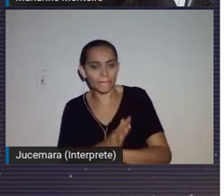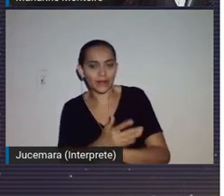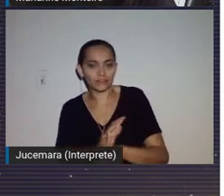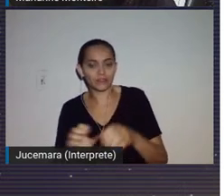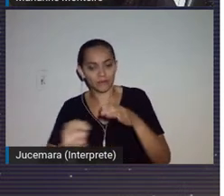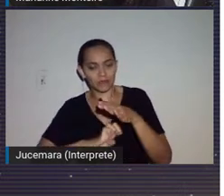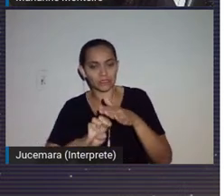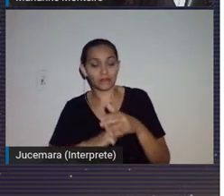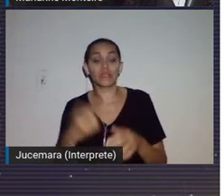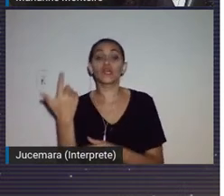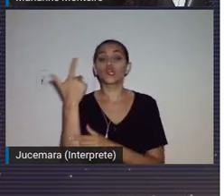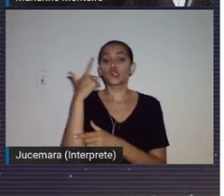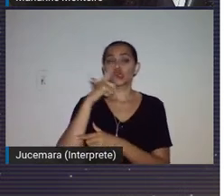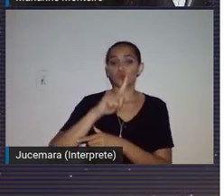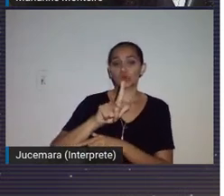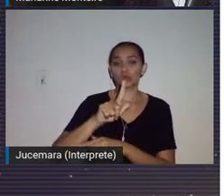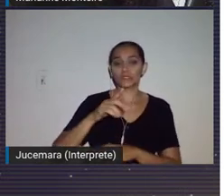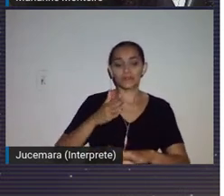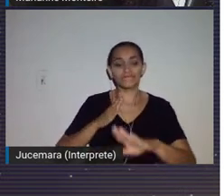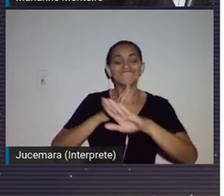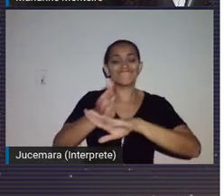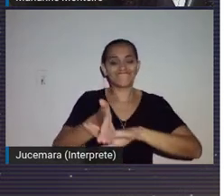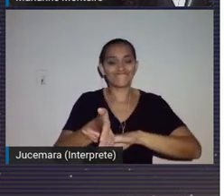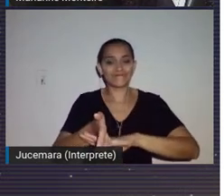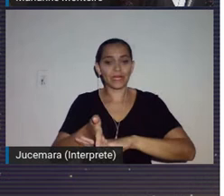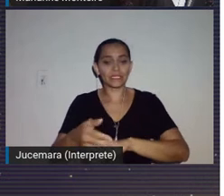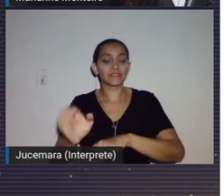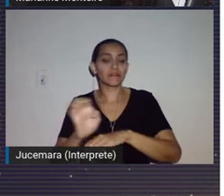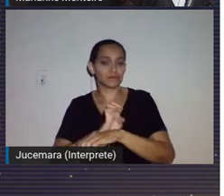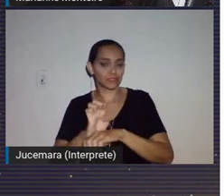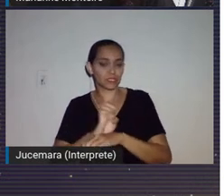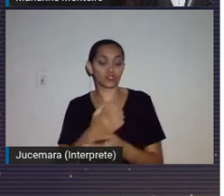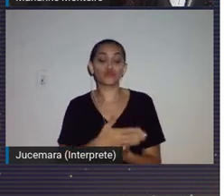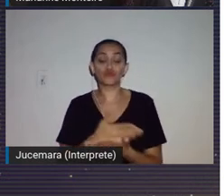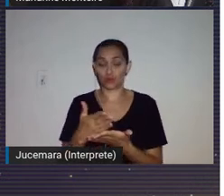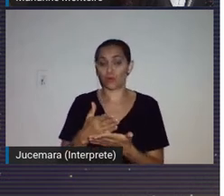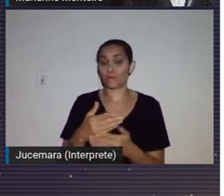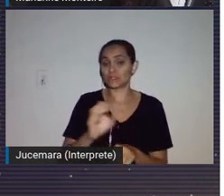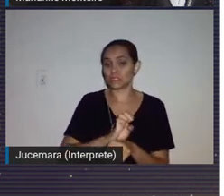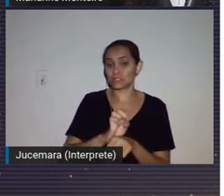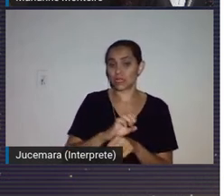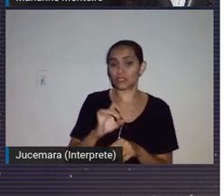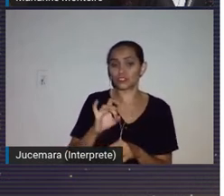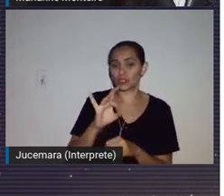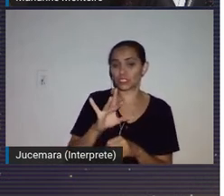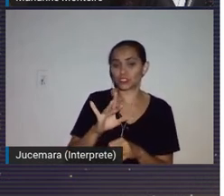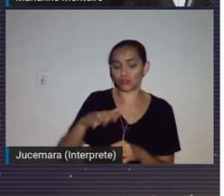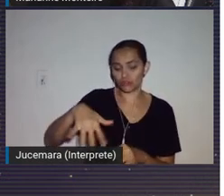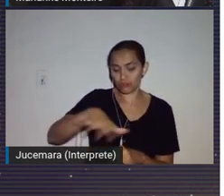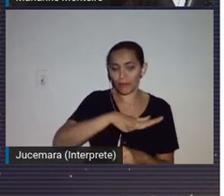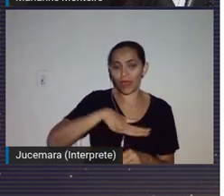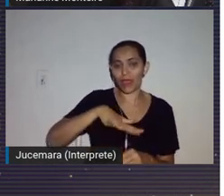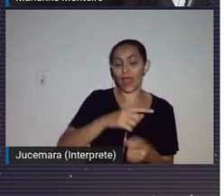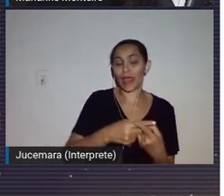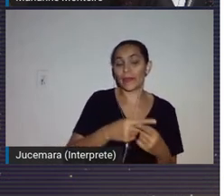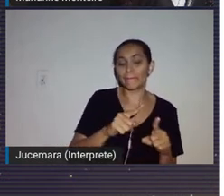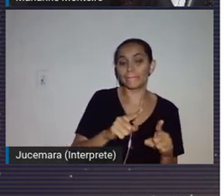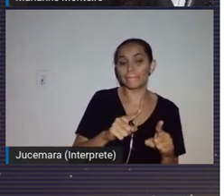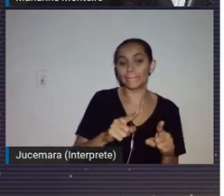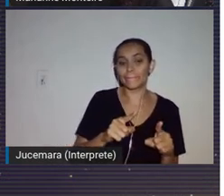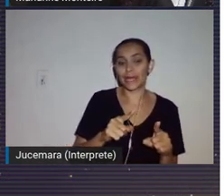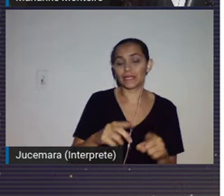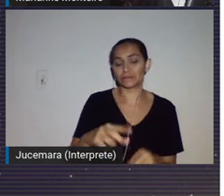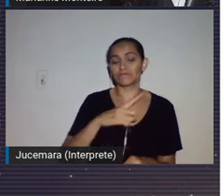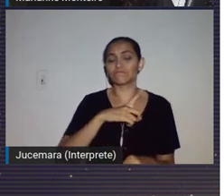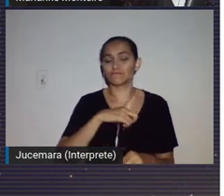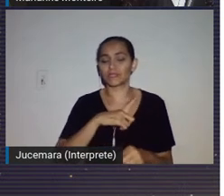estágio. E inicialmente meu estágio ia ser para software engineer convencional, mas acabou que eu fiz uma entrevista